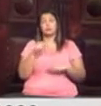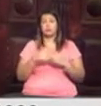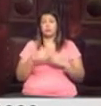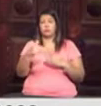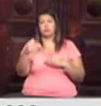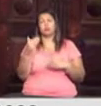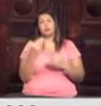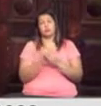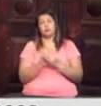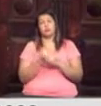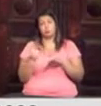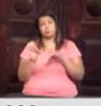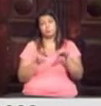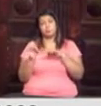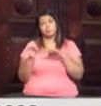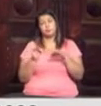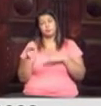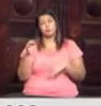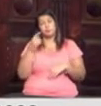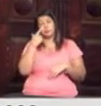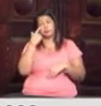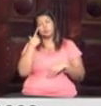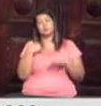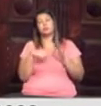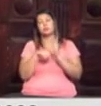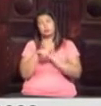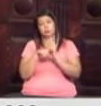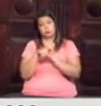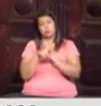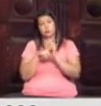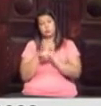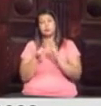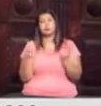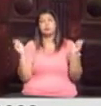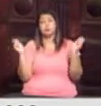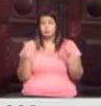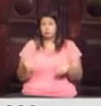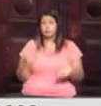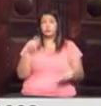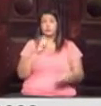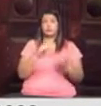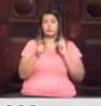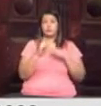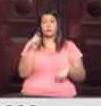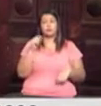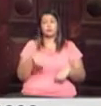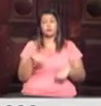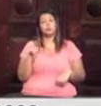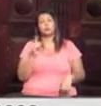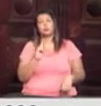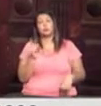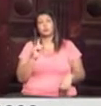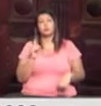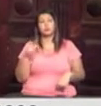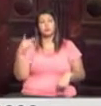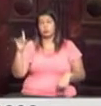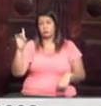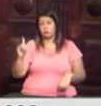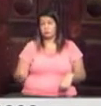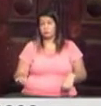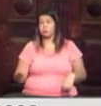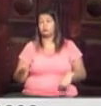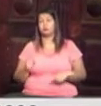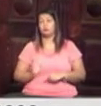processo que vai avaliar, enfim, que instaure e que possa ser discutido aqui, com todo o amplo direito de defesa, um